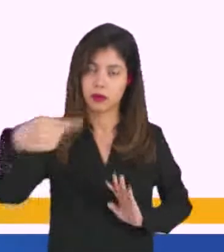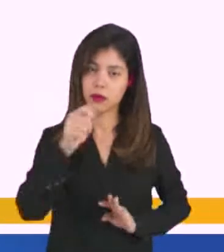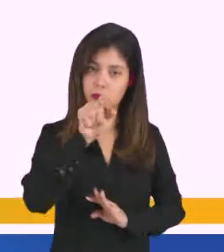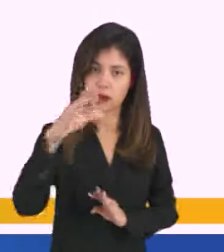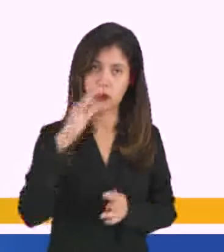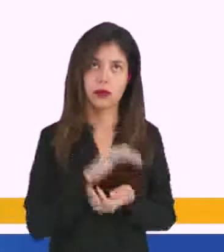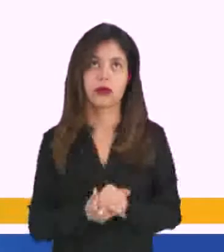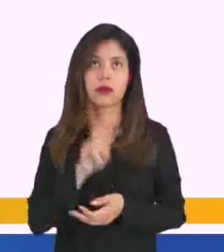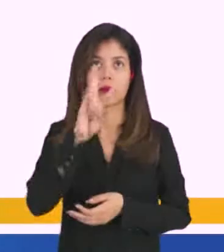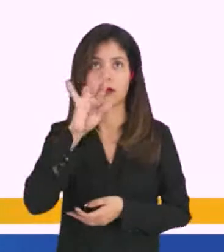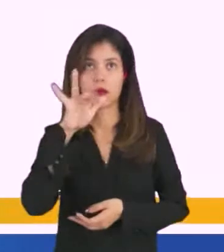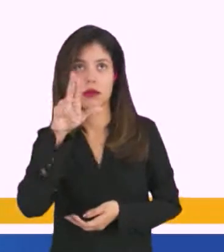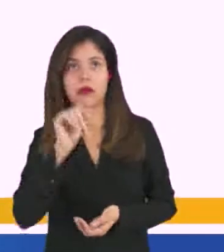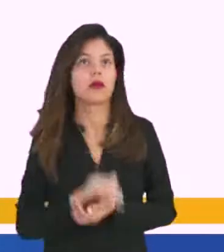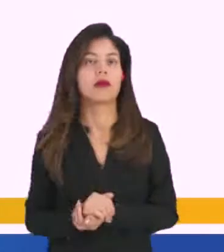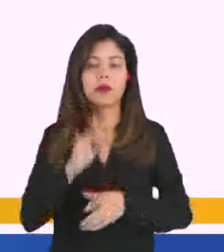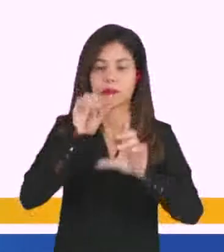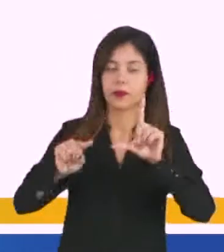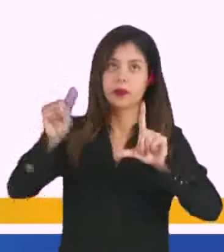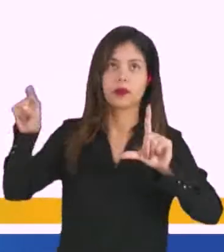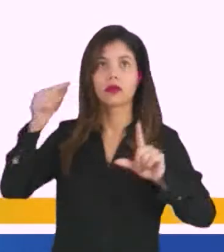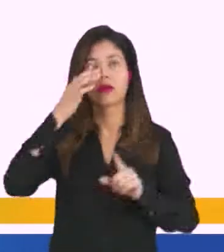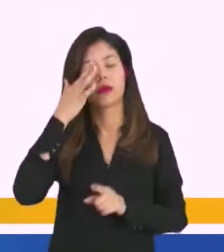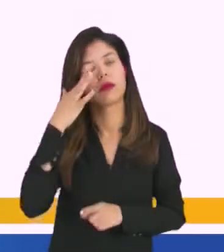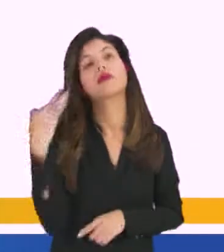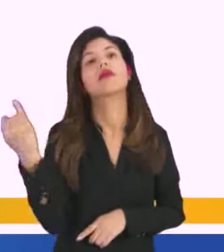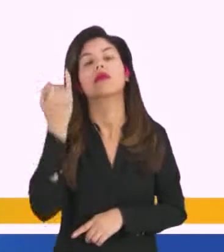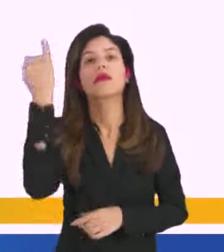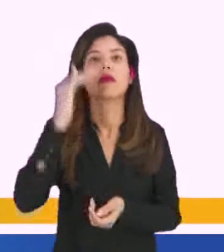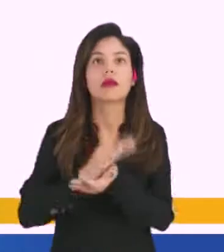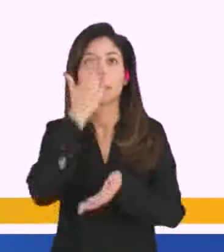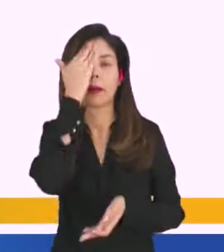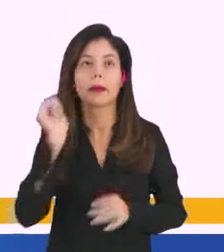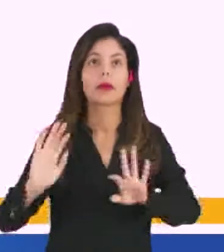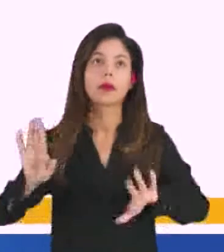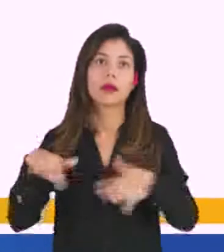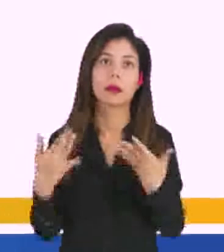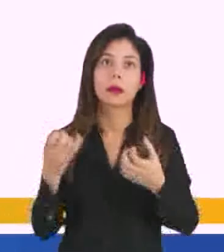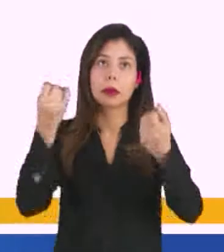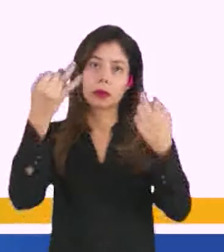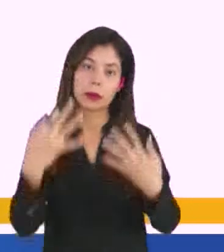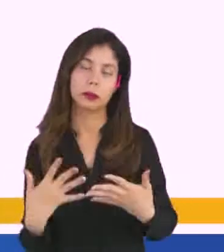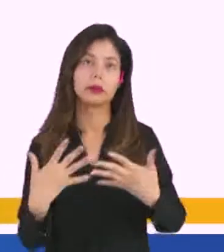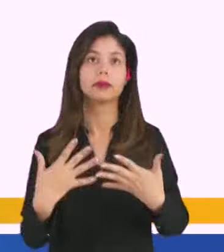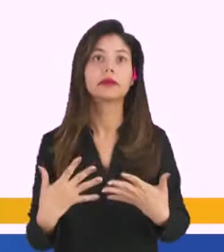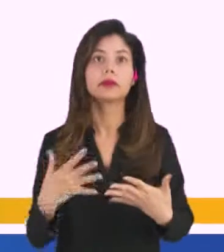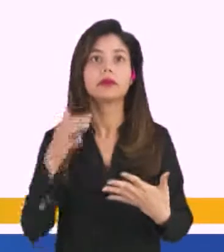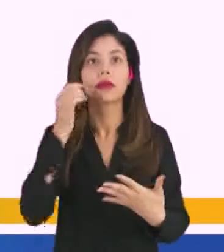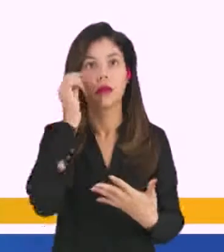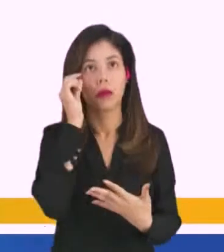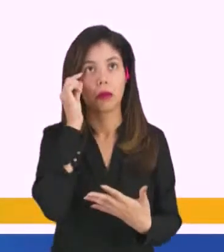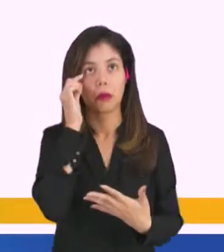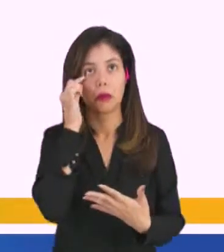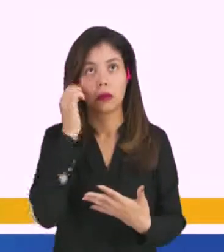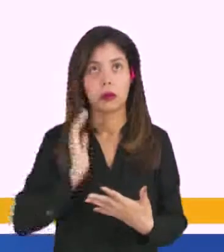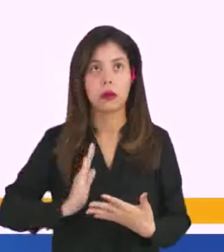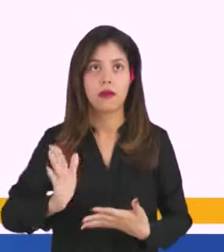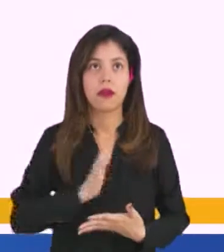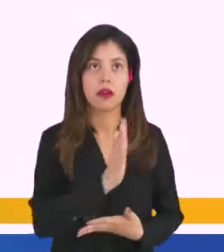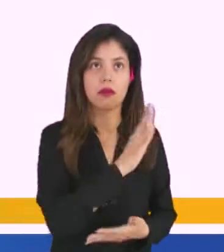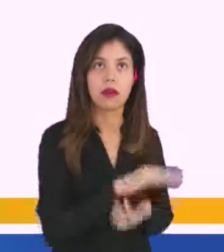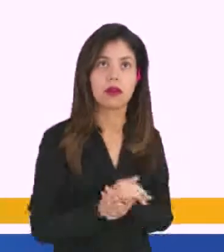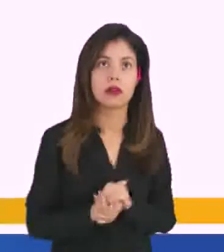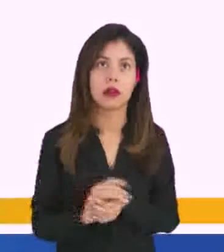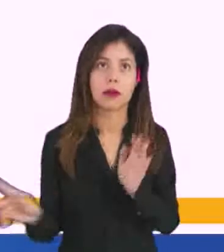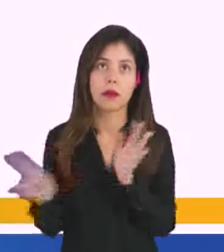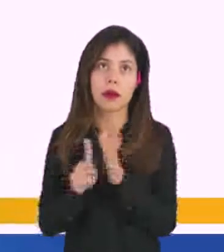nós fizemos das variáveis em um gráfico, é importante que nós saibamos também determinar as frequências absolutas, né,